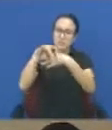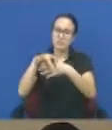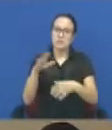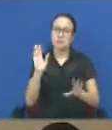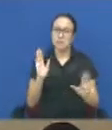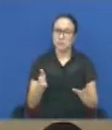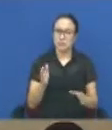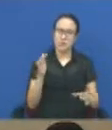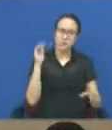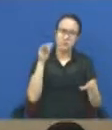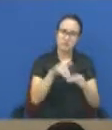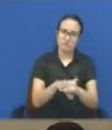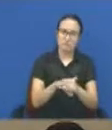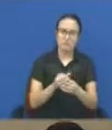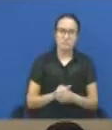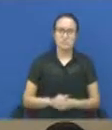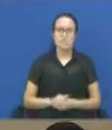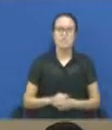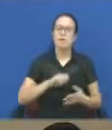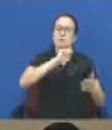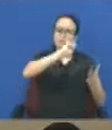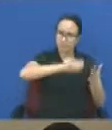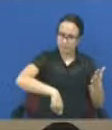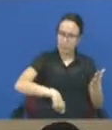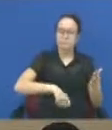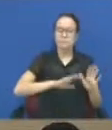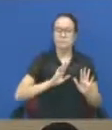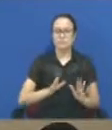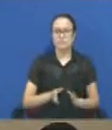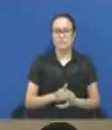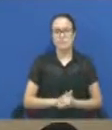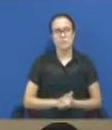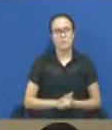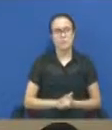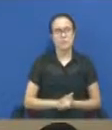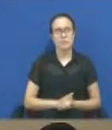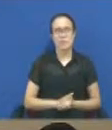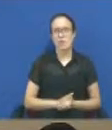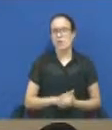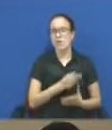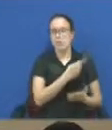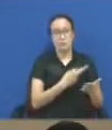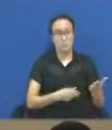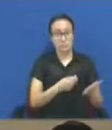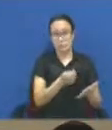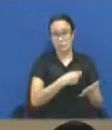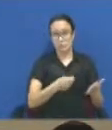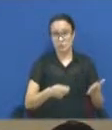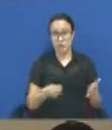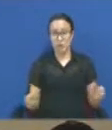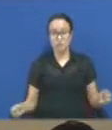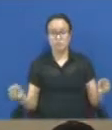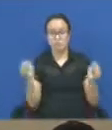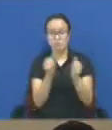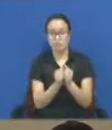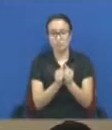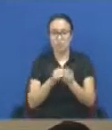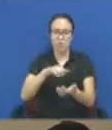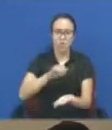mesmos no presente documento. Ambos os requerimentos serão juntados ao